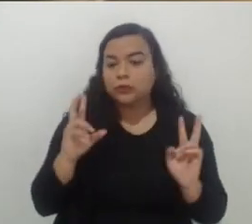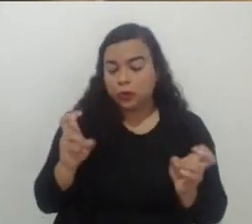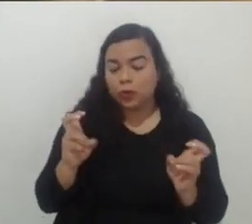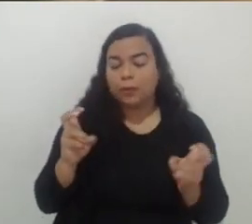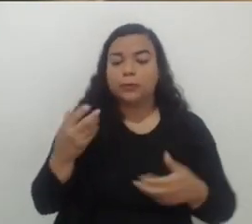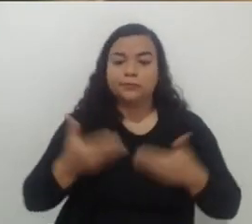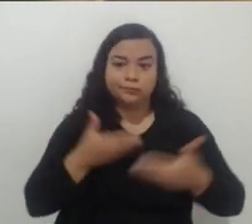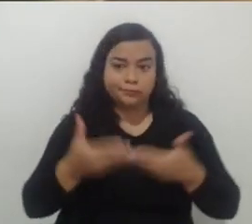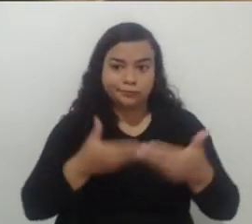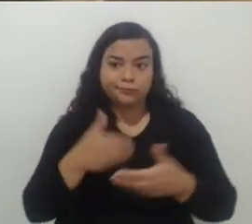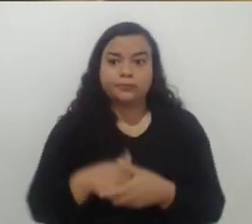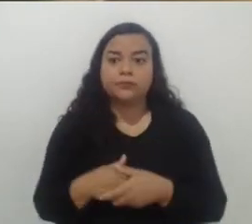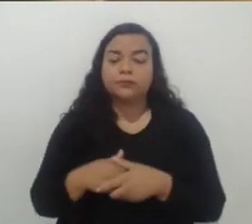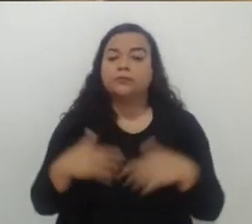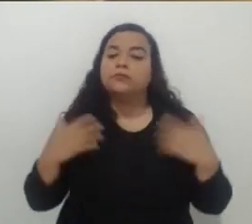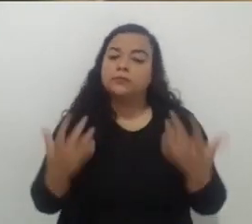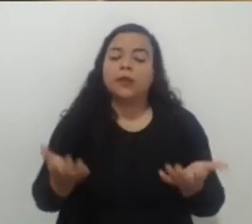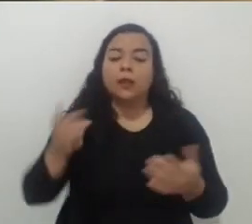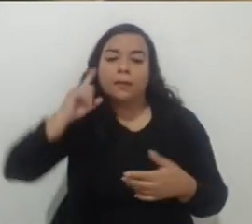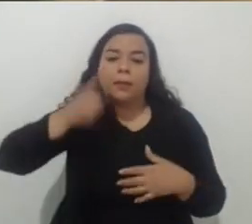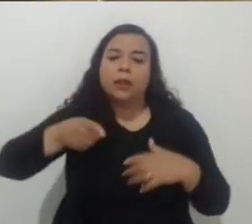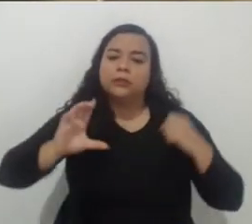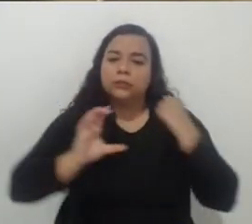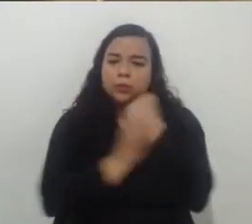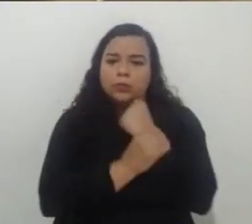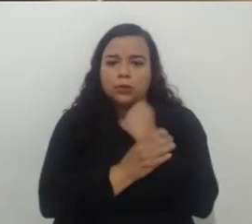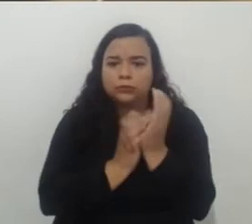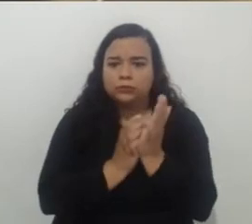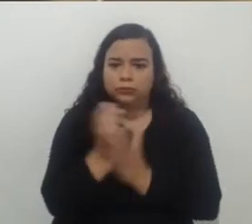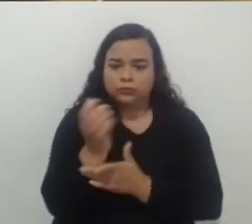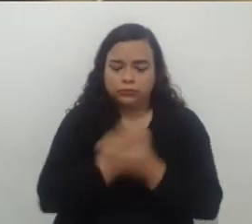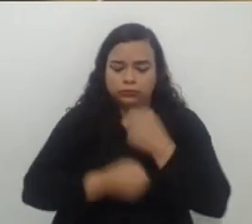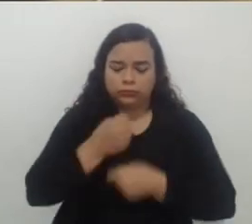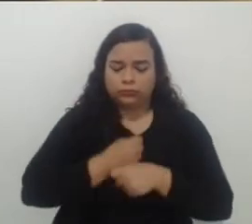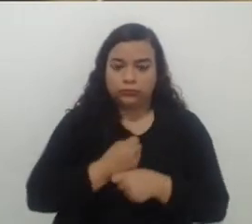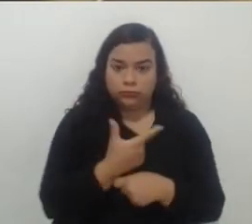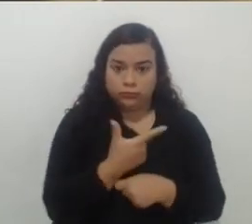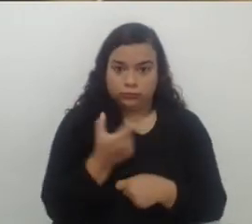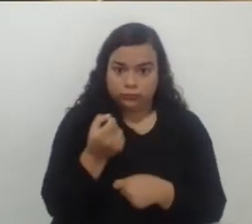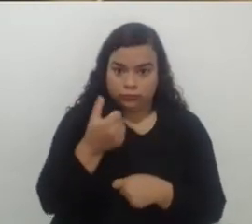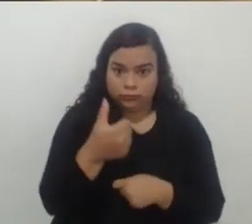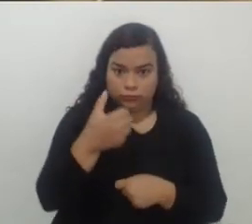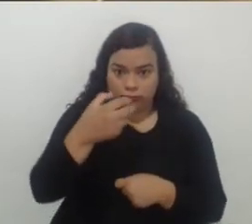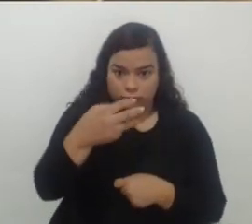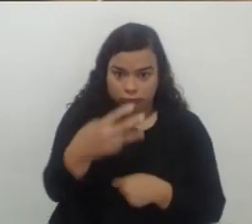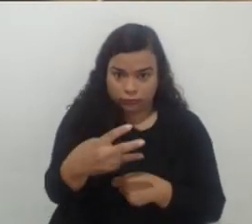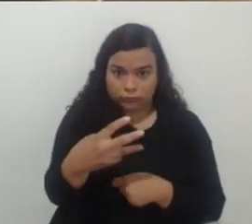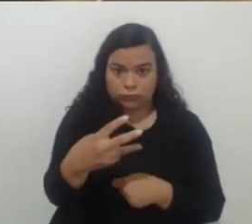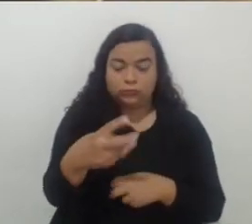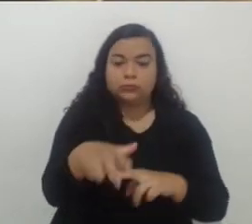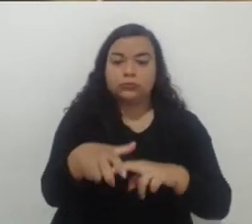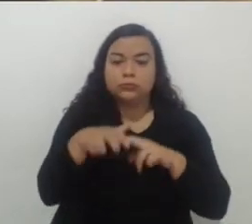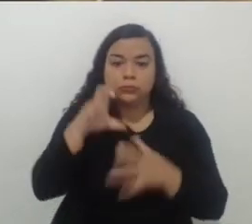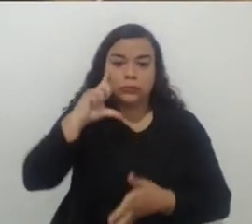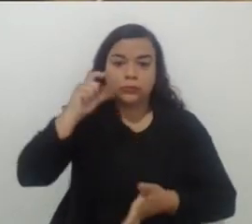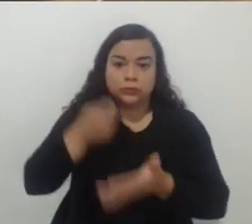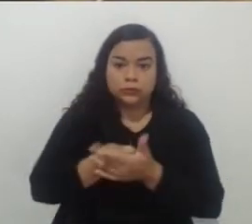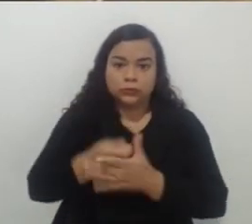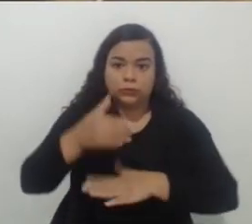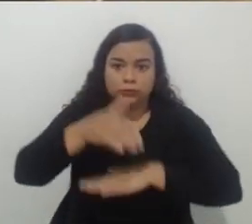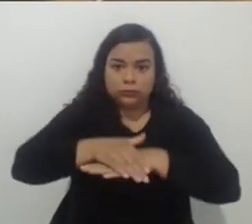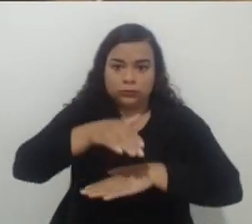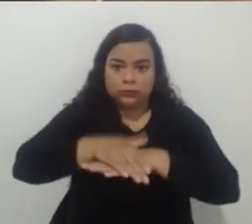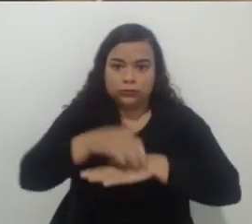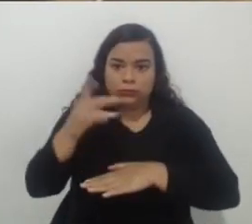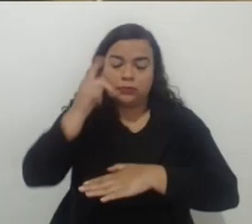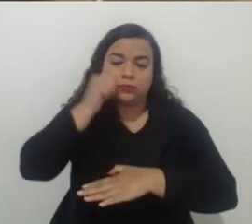procedimento. Então, o mandado de segurança ele foi impetrado no ano de 2013, em face de uma decisão proferida pela então juiz